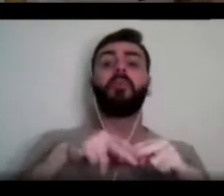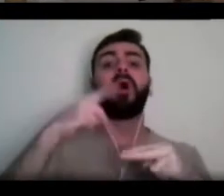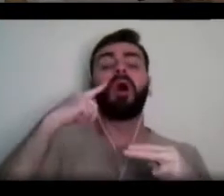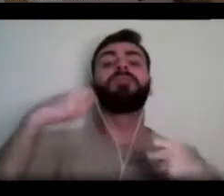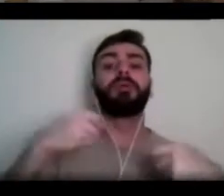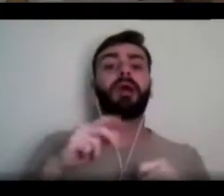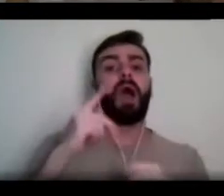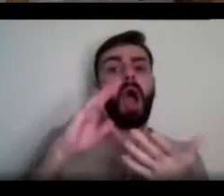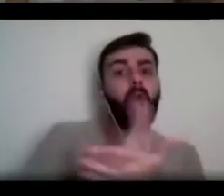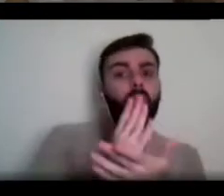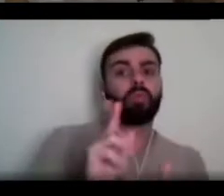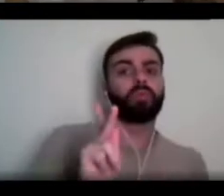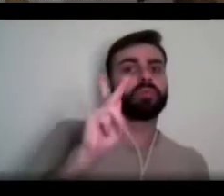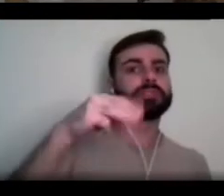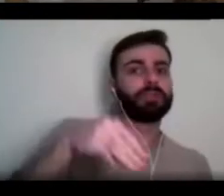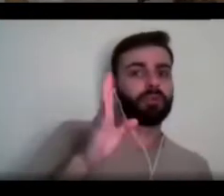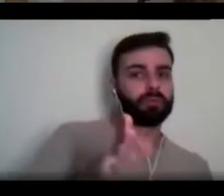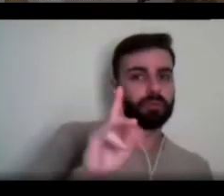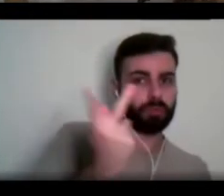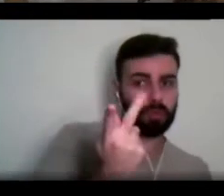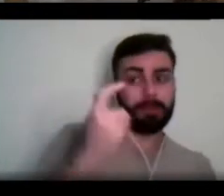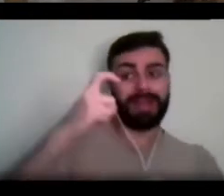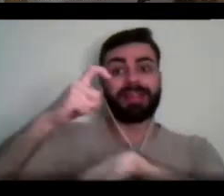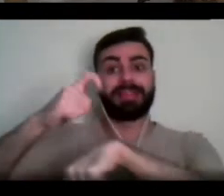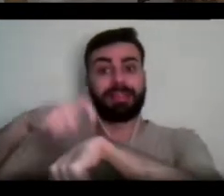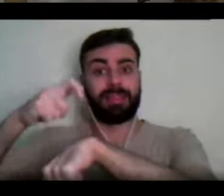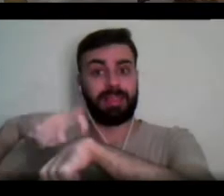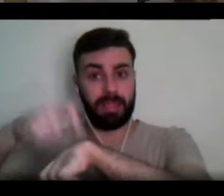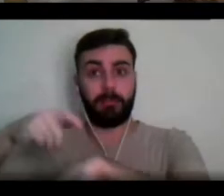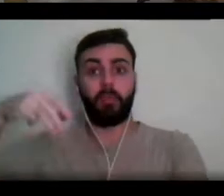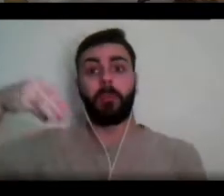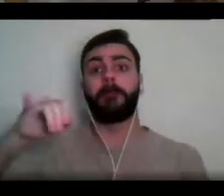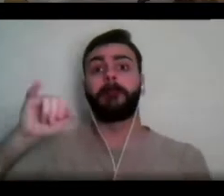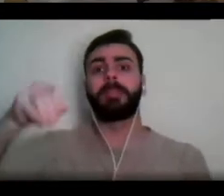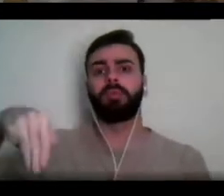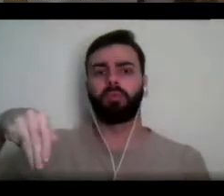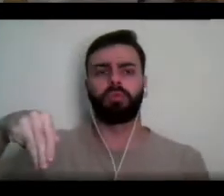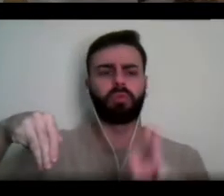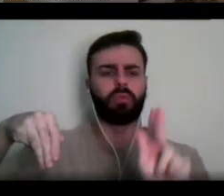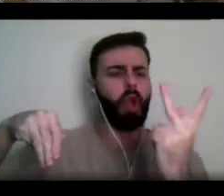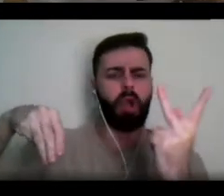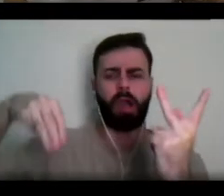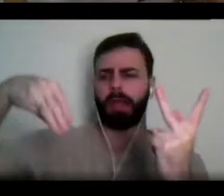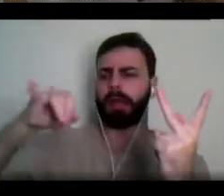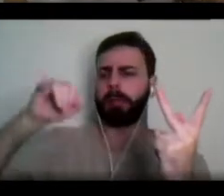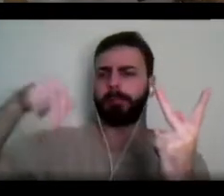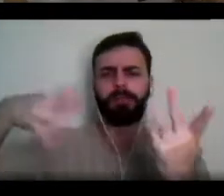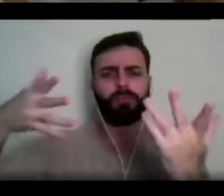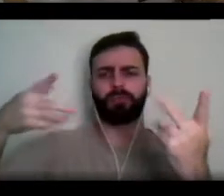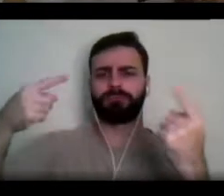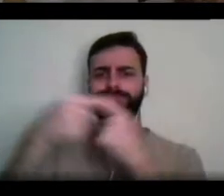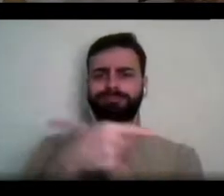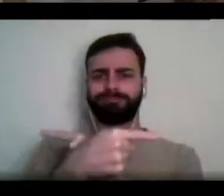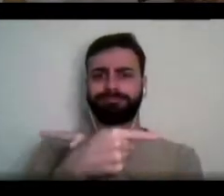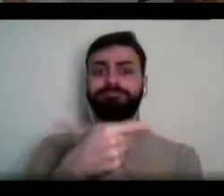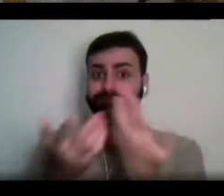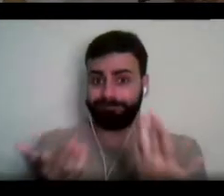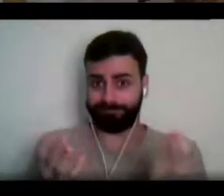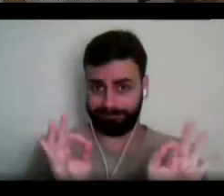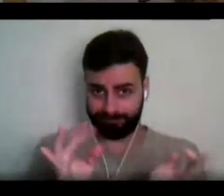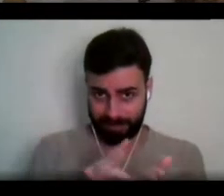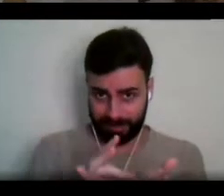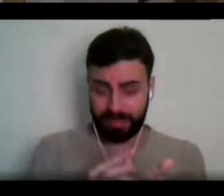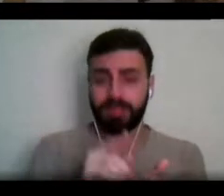contas com esses números, vai dar errado, né? Porque a velocidade aqui está em quilômetro por hora e o tempo, ele está em